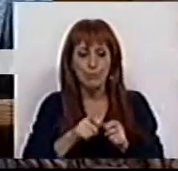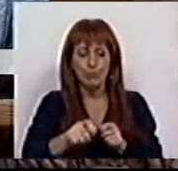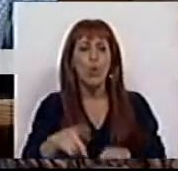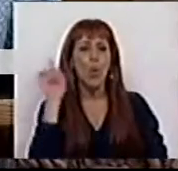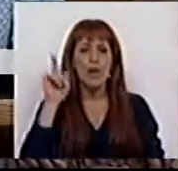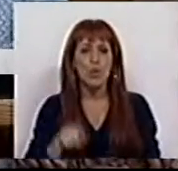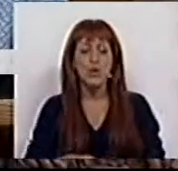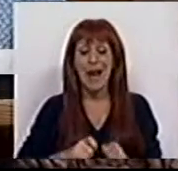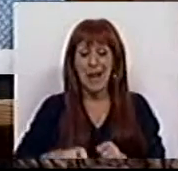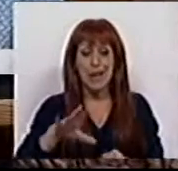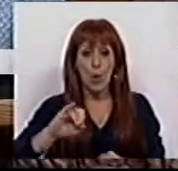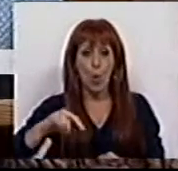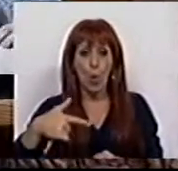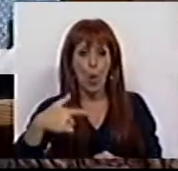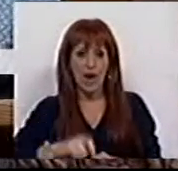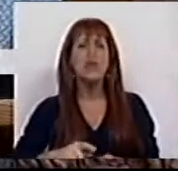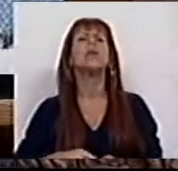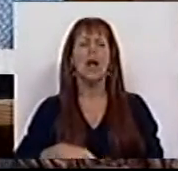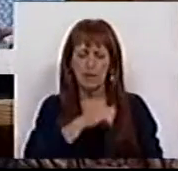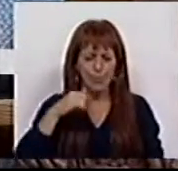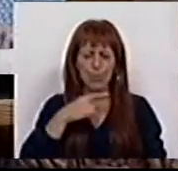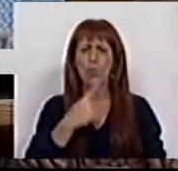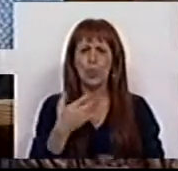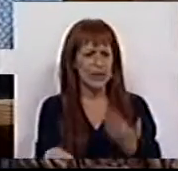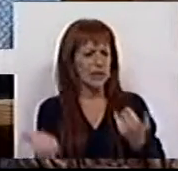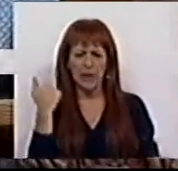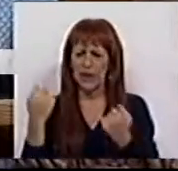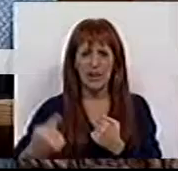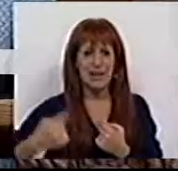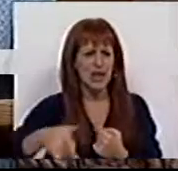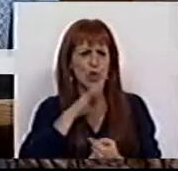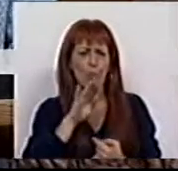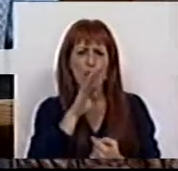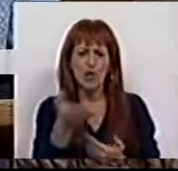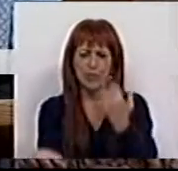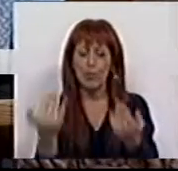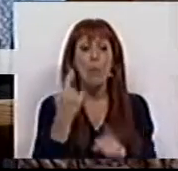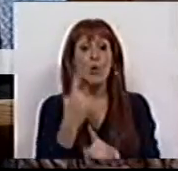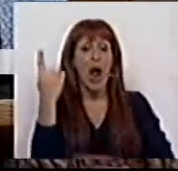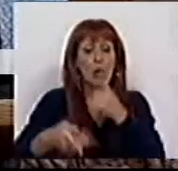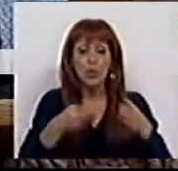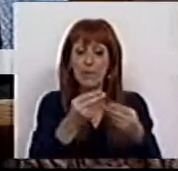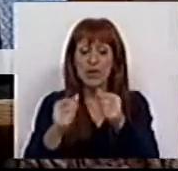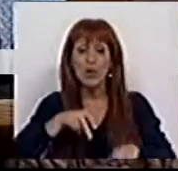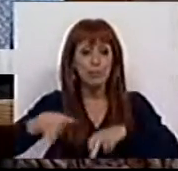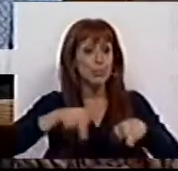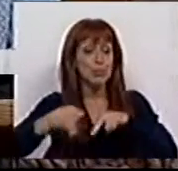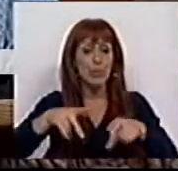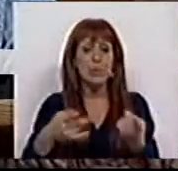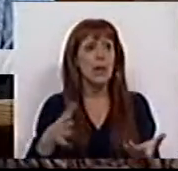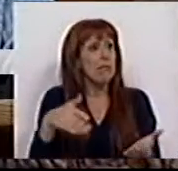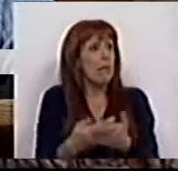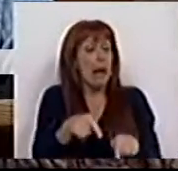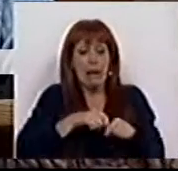qualidade. A linha do Oeste tem sofrido supressões diárias de comboios porque algum do material circulante que